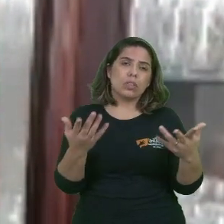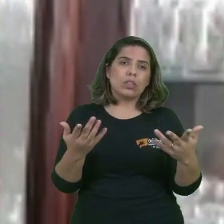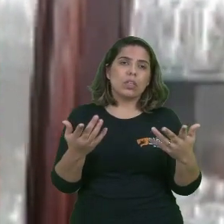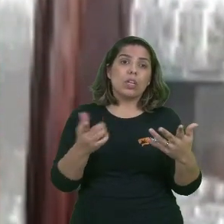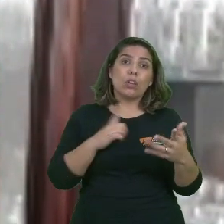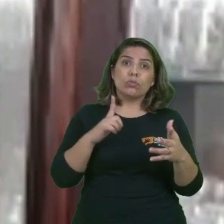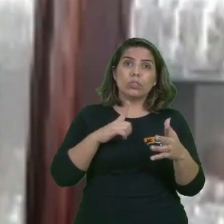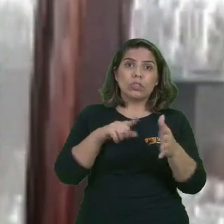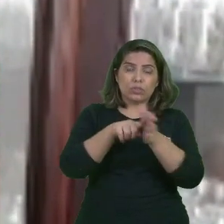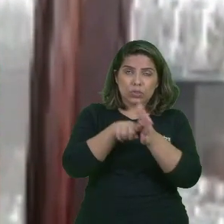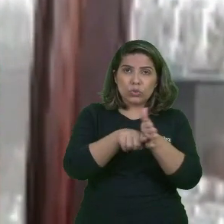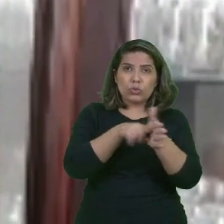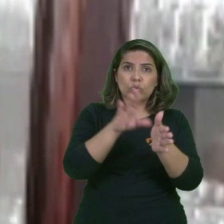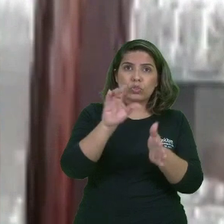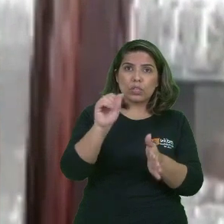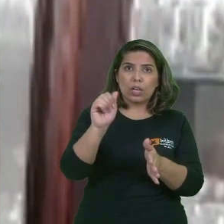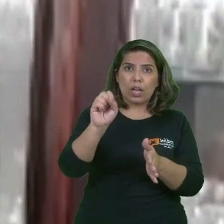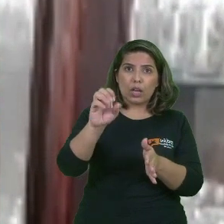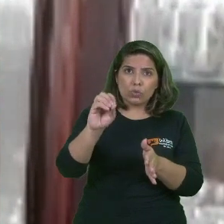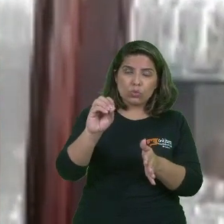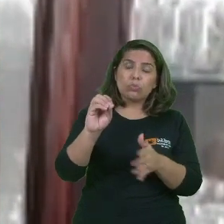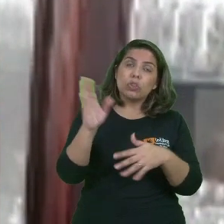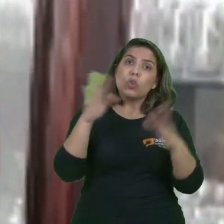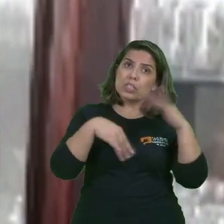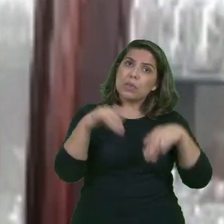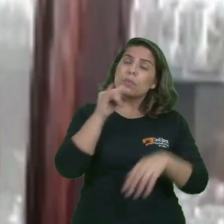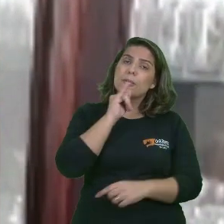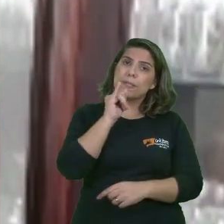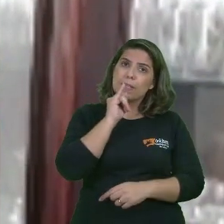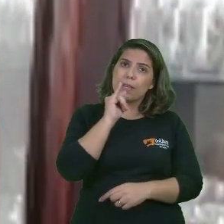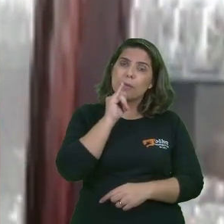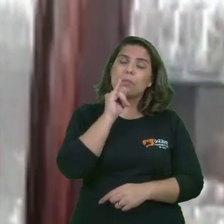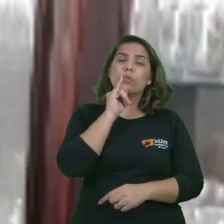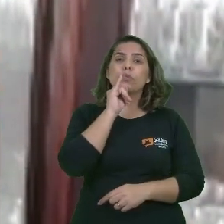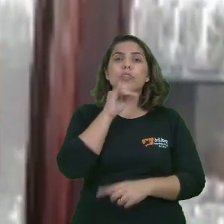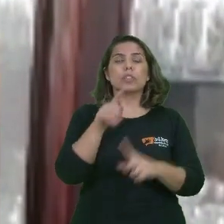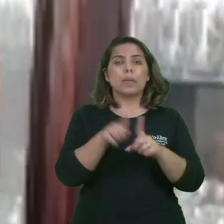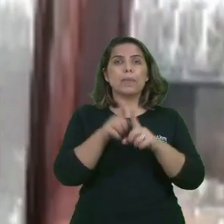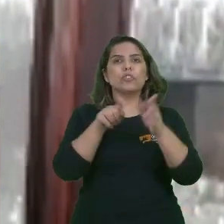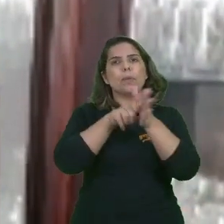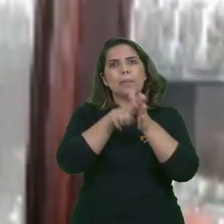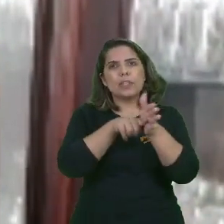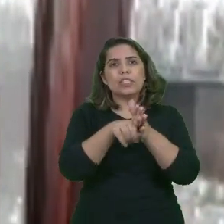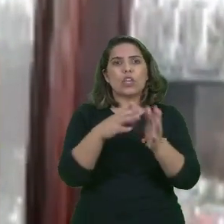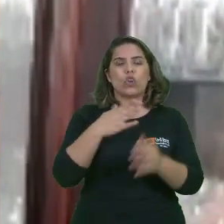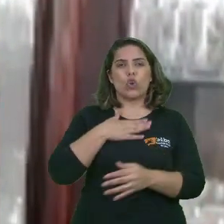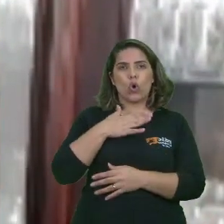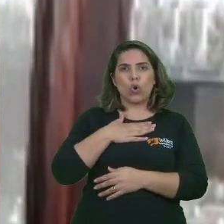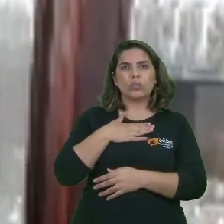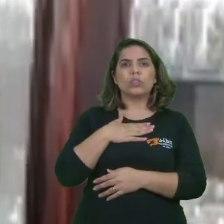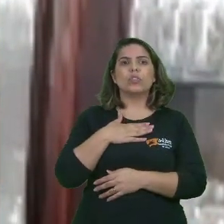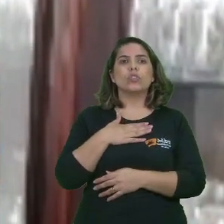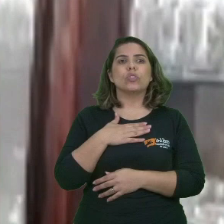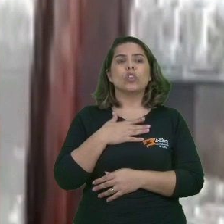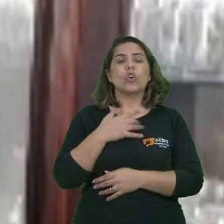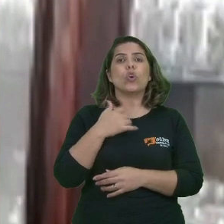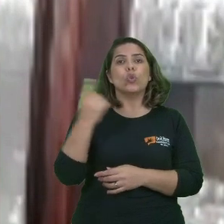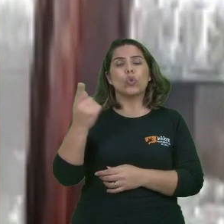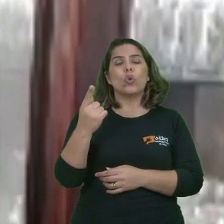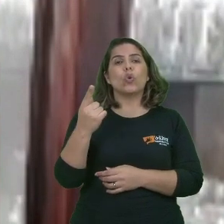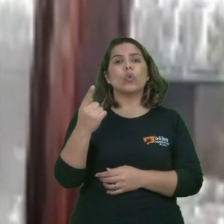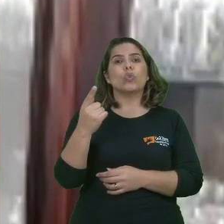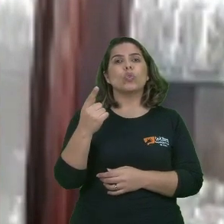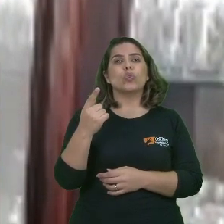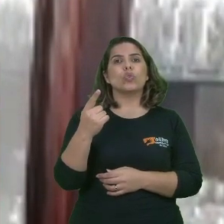o tempo então são os exemplos de pesquisas de nossas origens de nossos